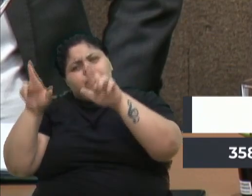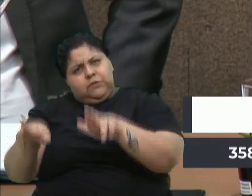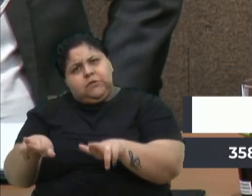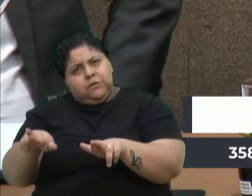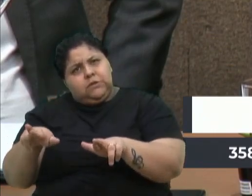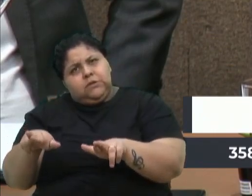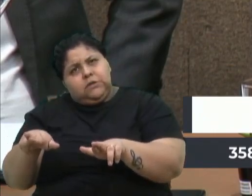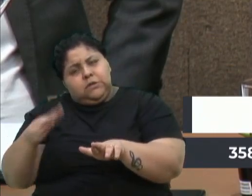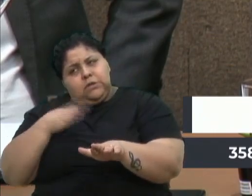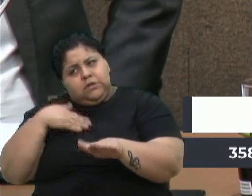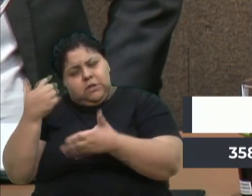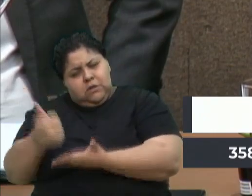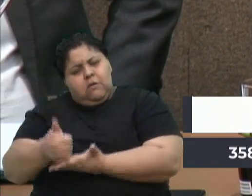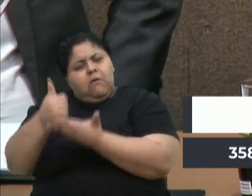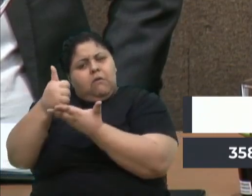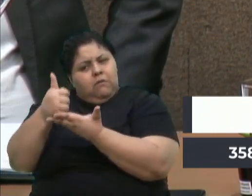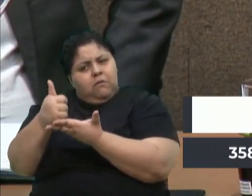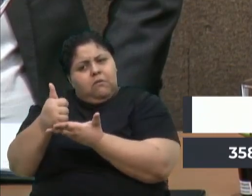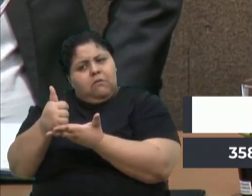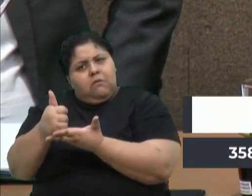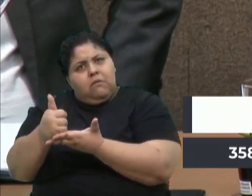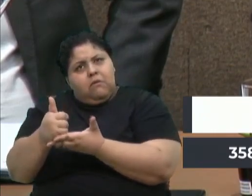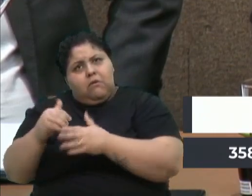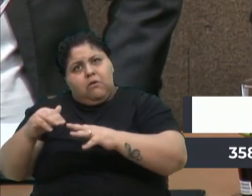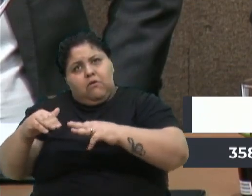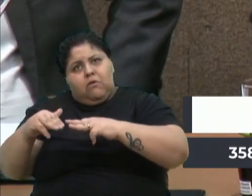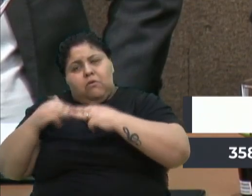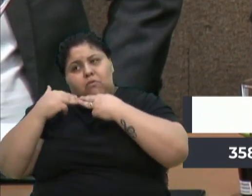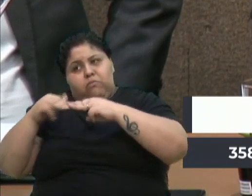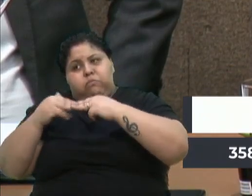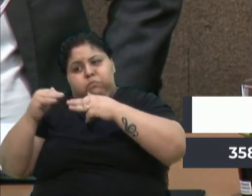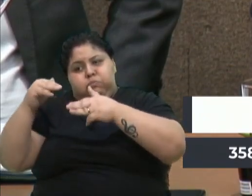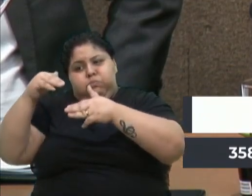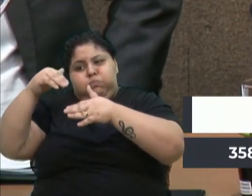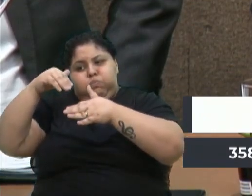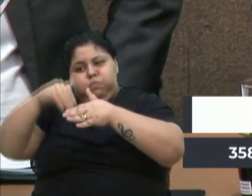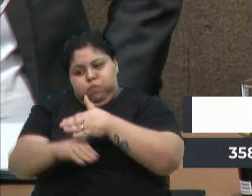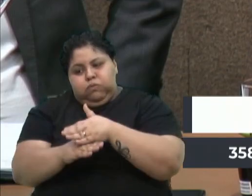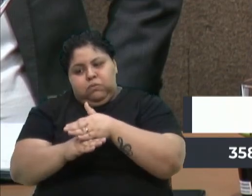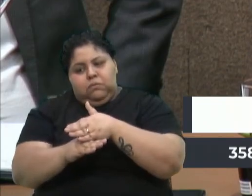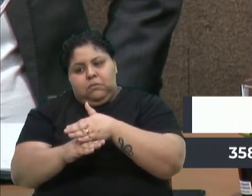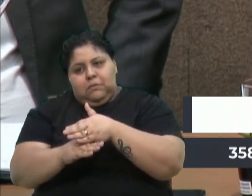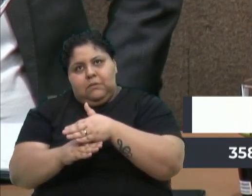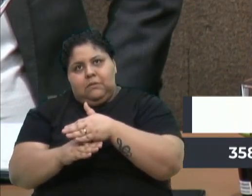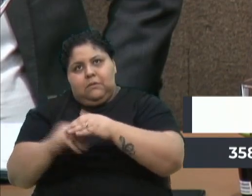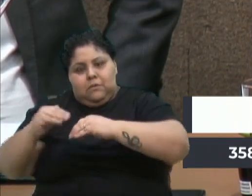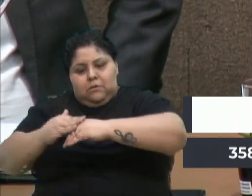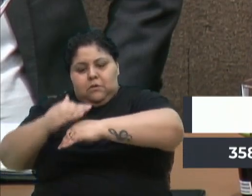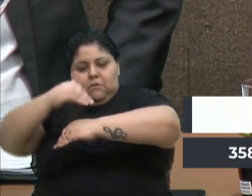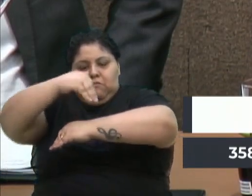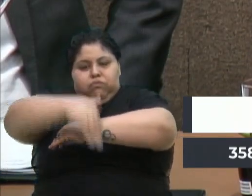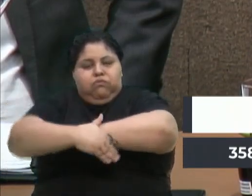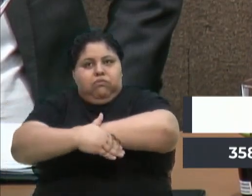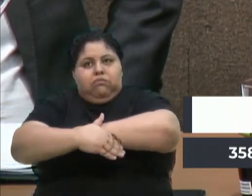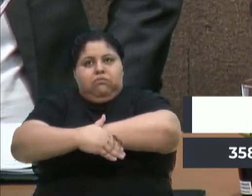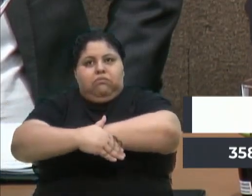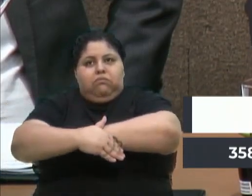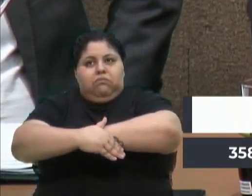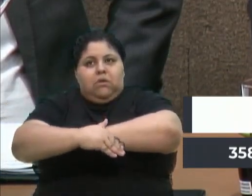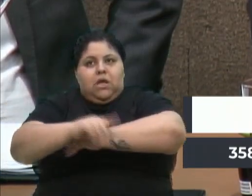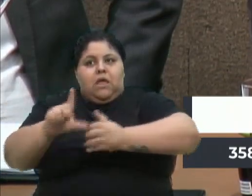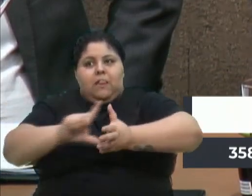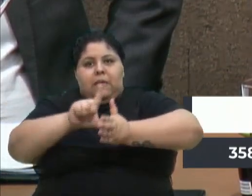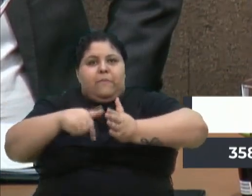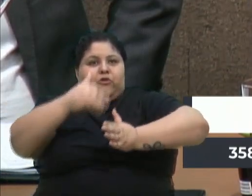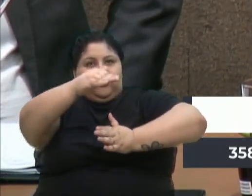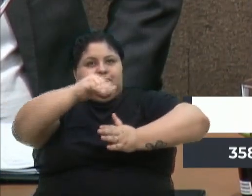do Carapiaí, que o pessoal atolava os caminhões carregados de fruta e verdura e tinha que chamar a patrola para tirar por falta de cascalho. E eu apoiei